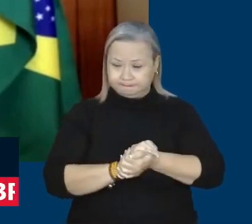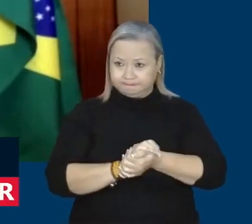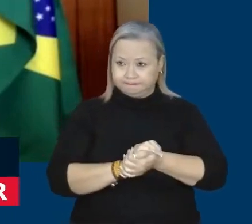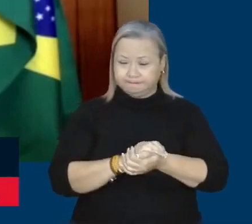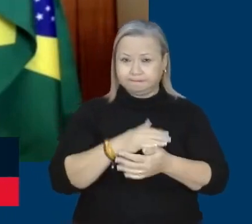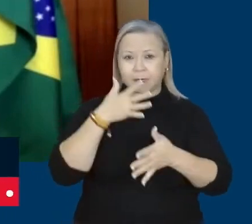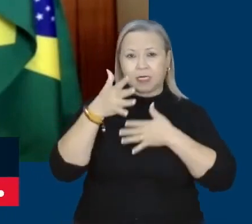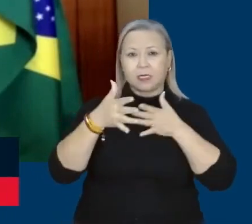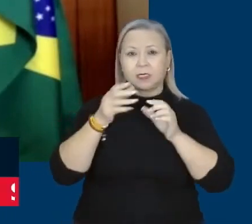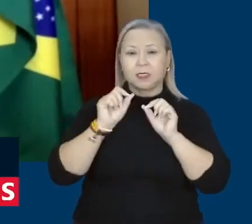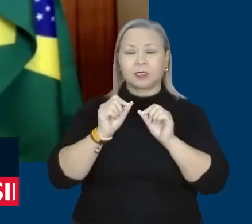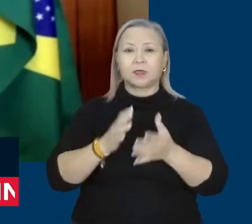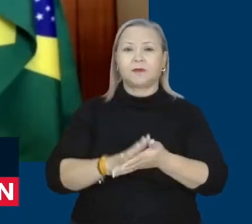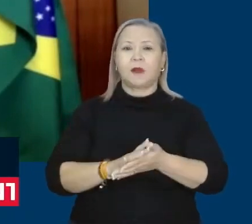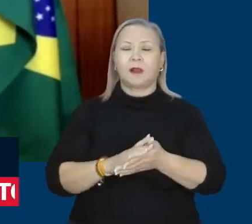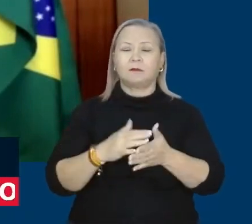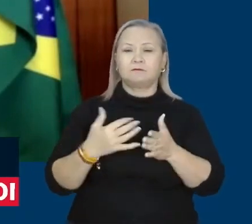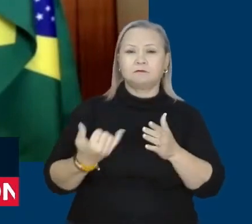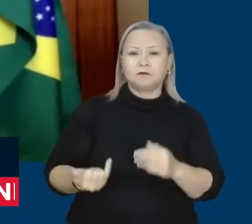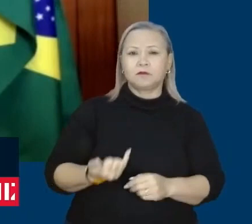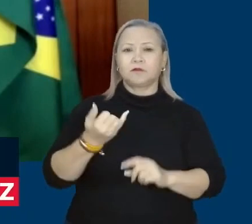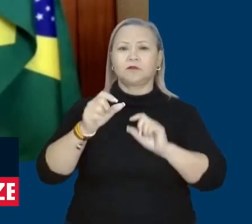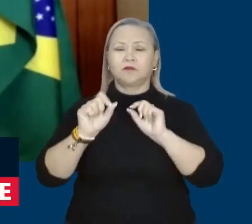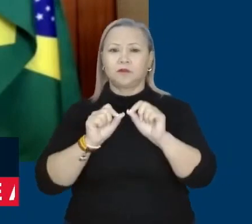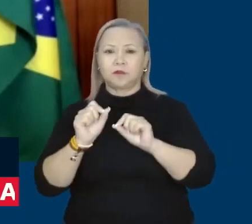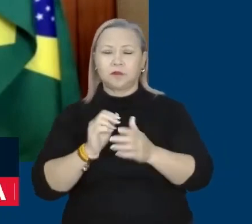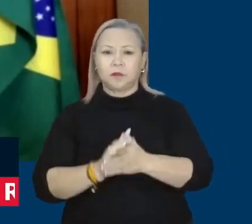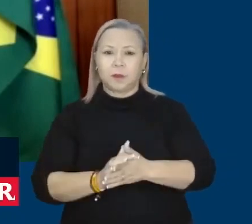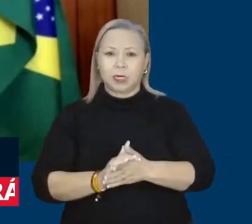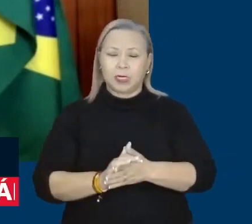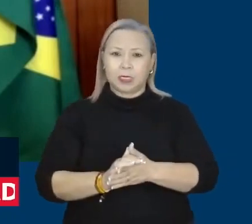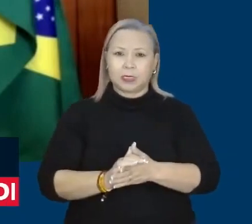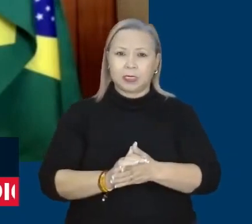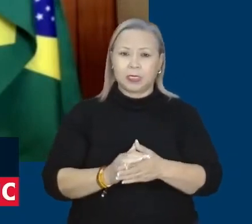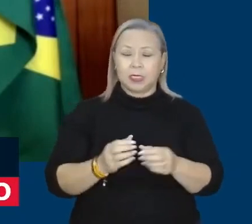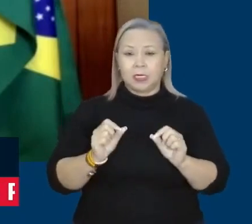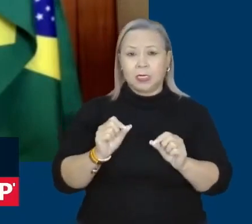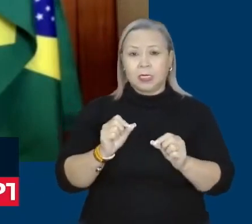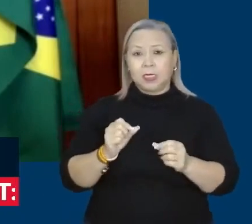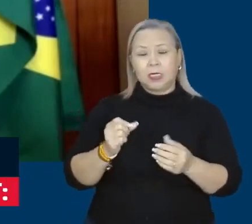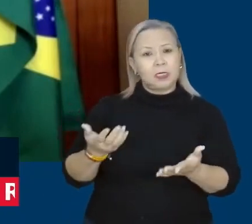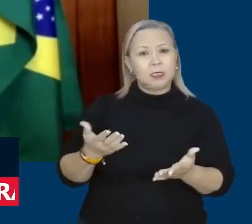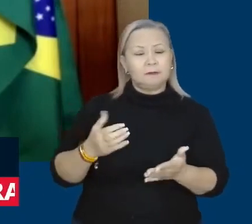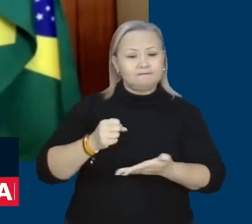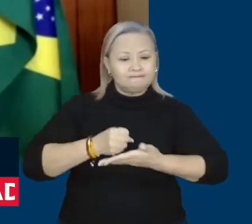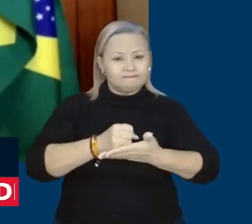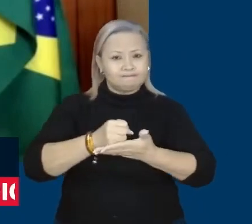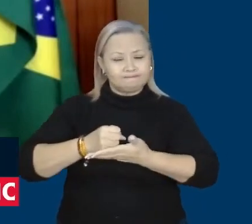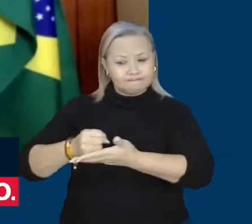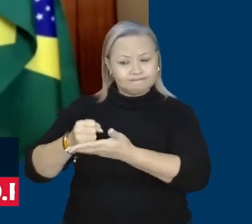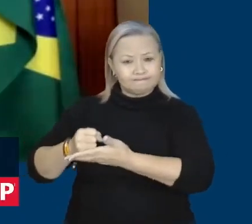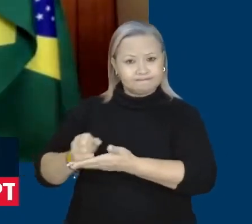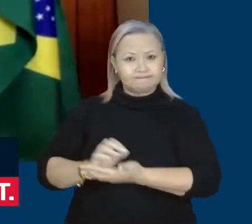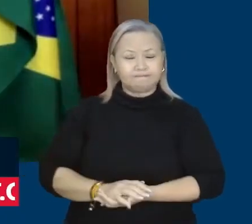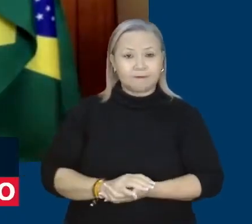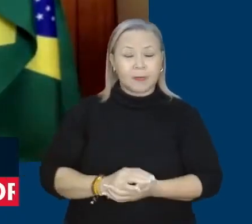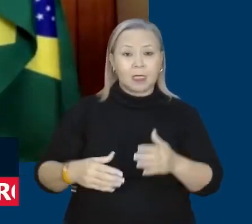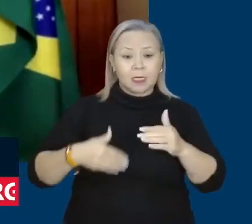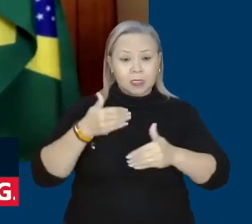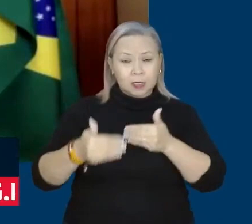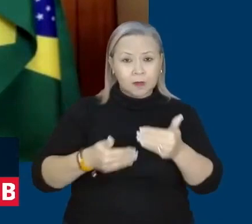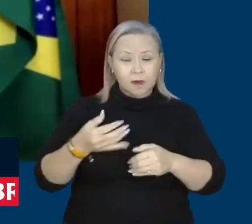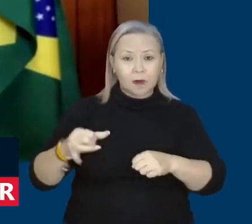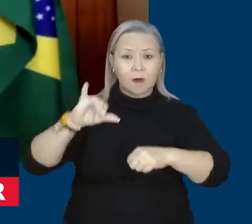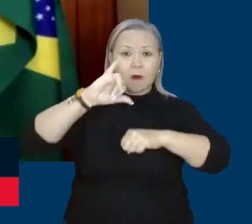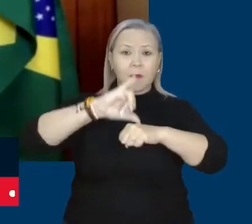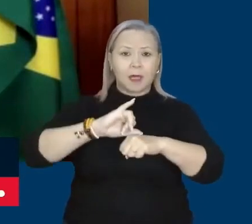fala, verticalizada, né? Do poço ao posto, né? E desenvolver uma nova matriz energética e, ao